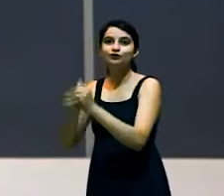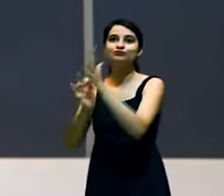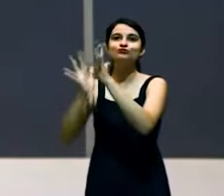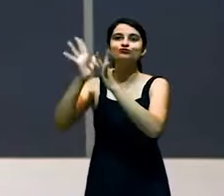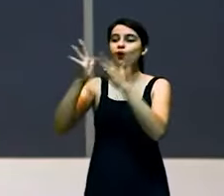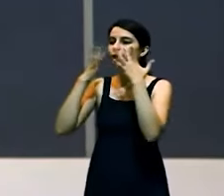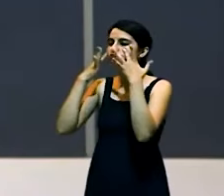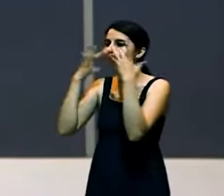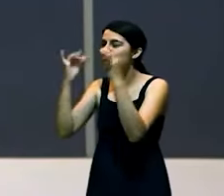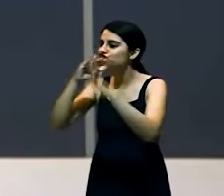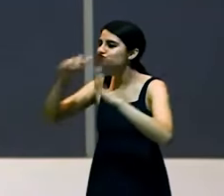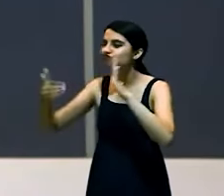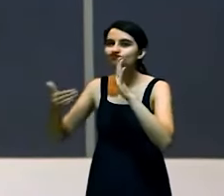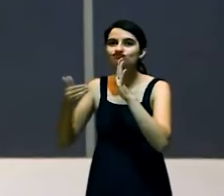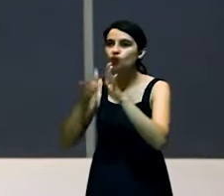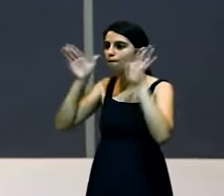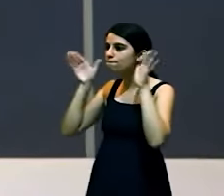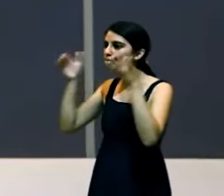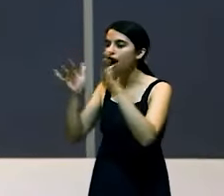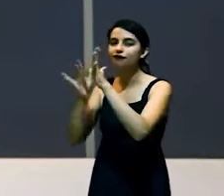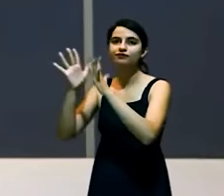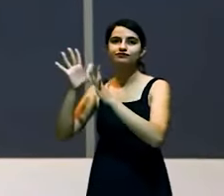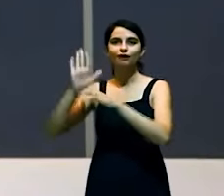Atenção total naquele momento.